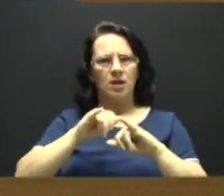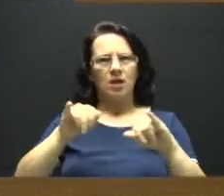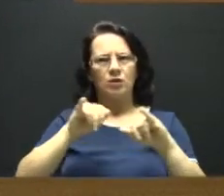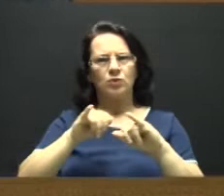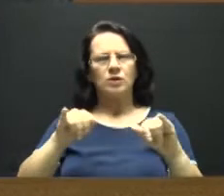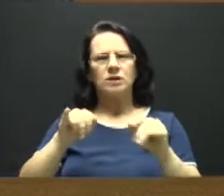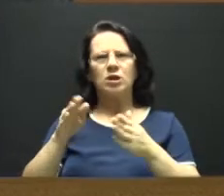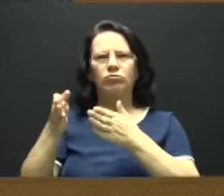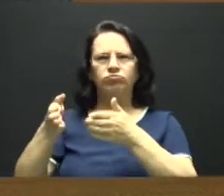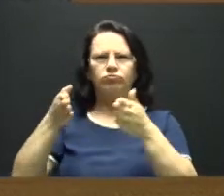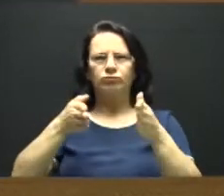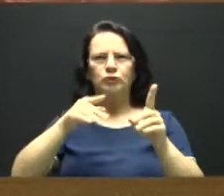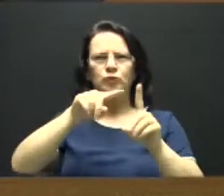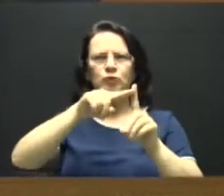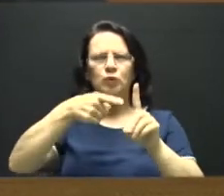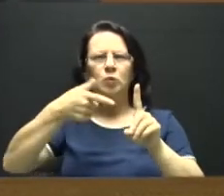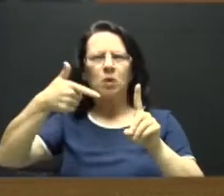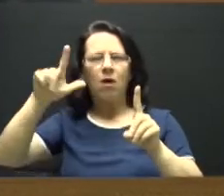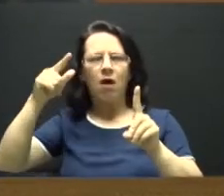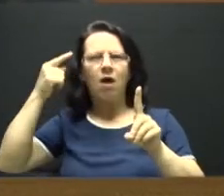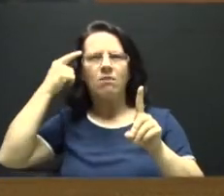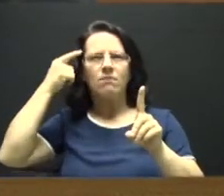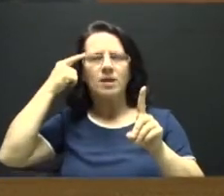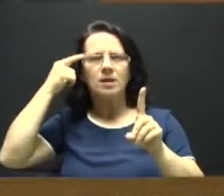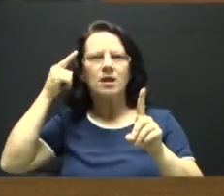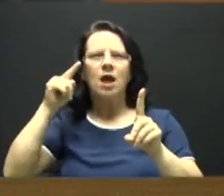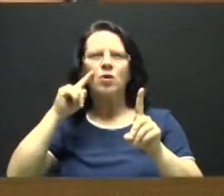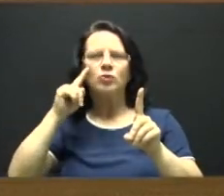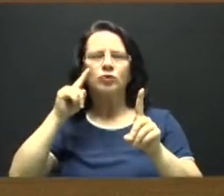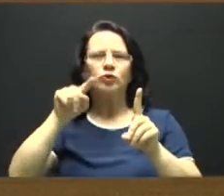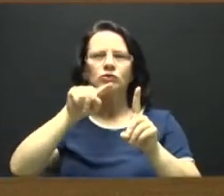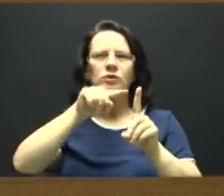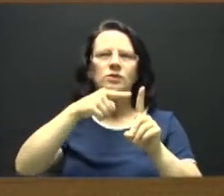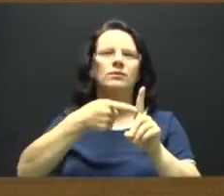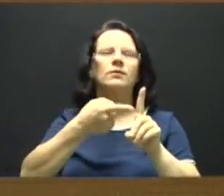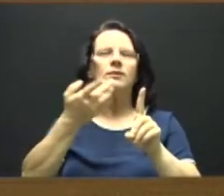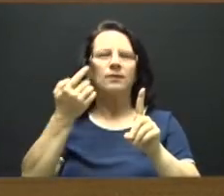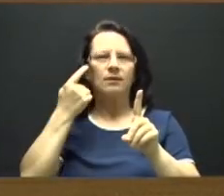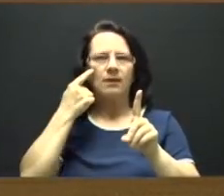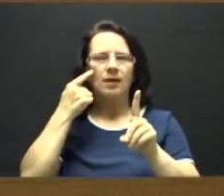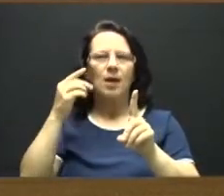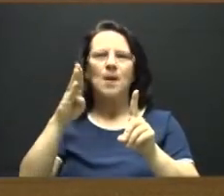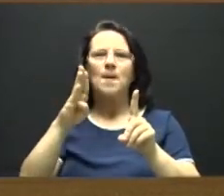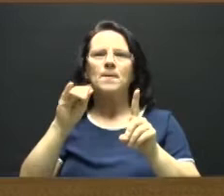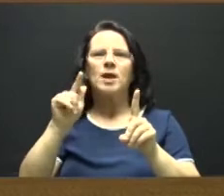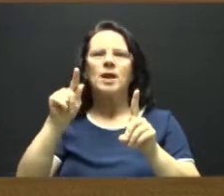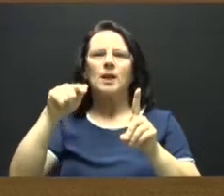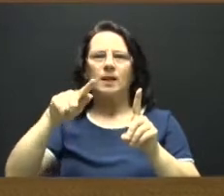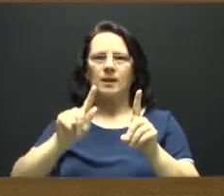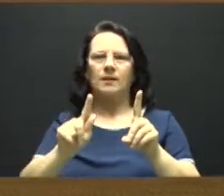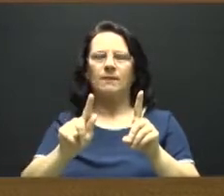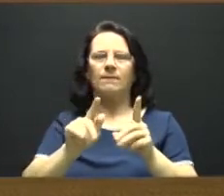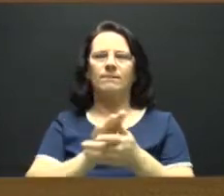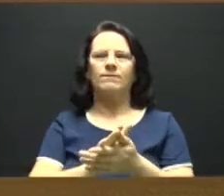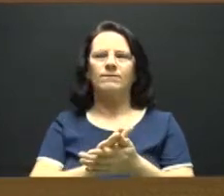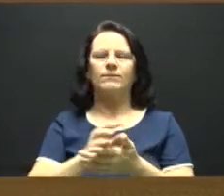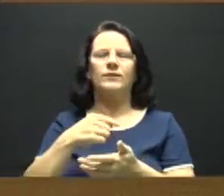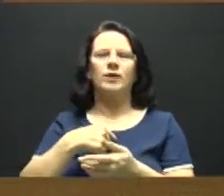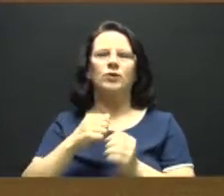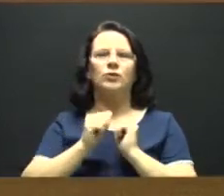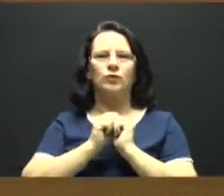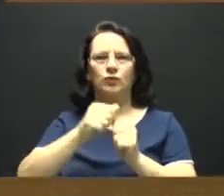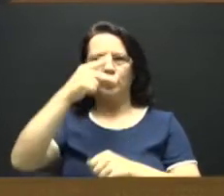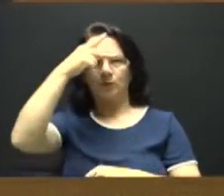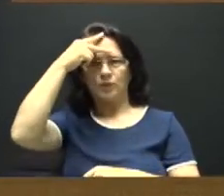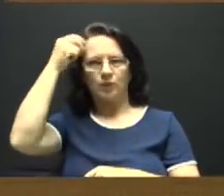método de ovulação billings que é muito importante mas eu nessa noite aqui representando o prefeito ademar que não pode